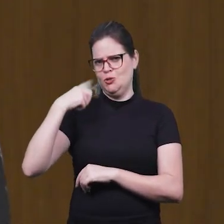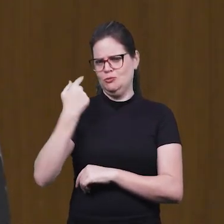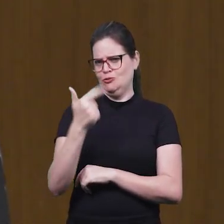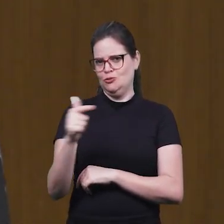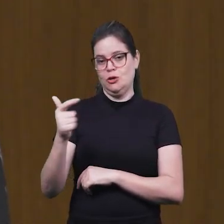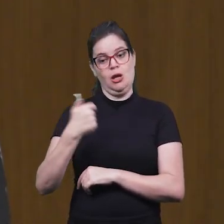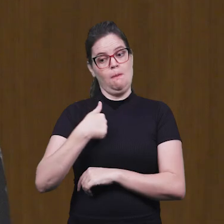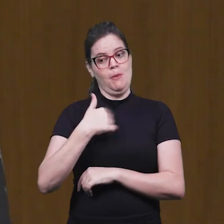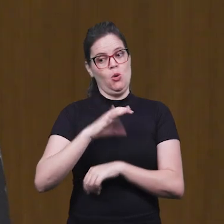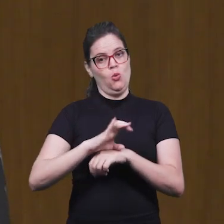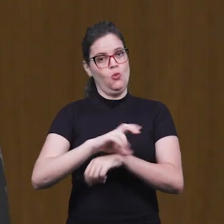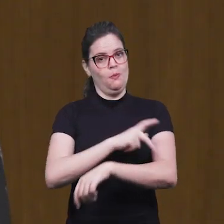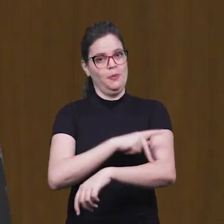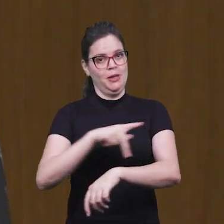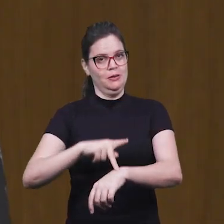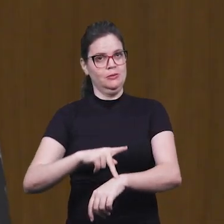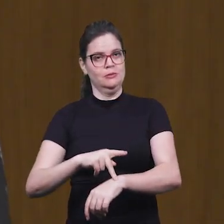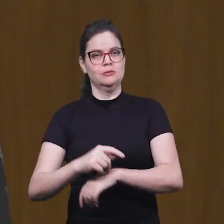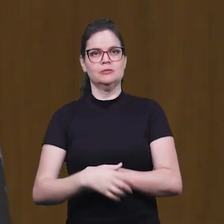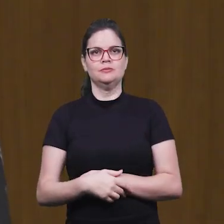eu